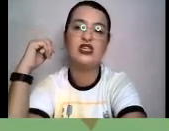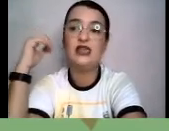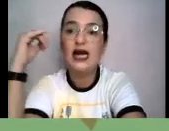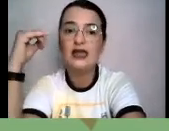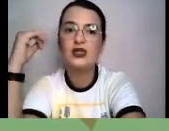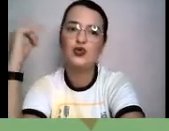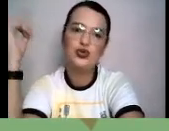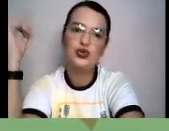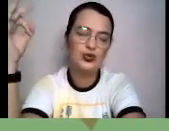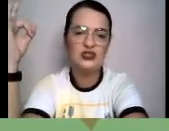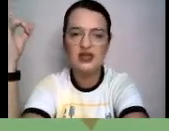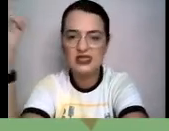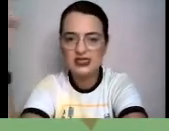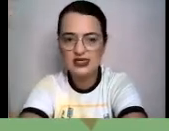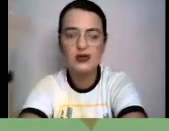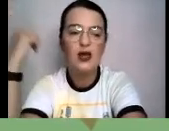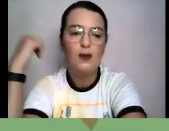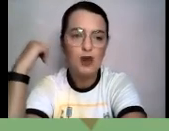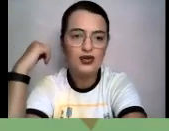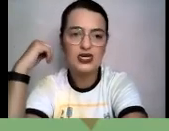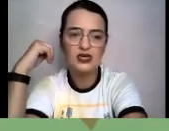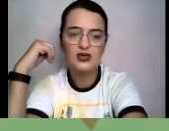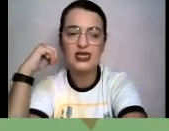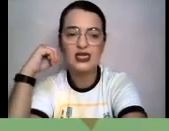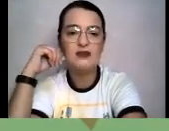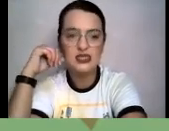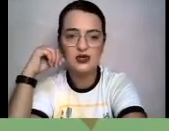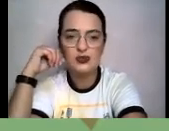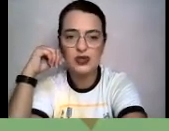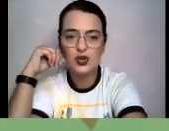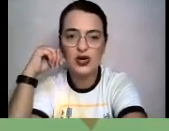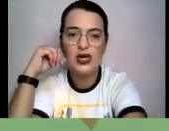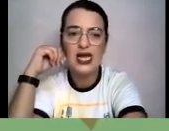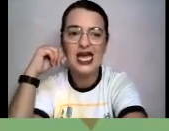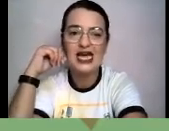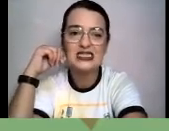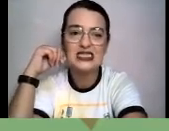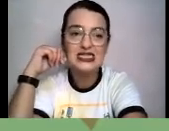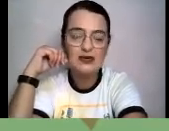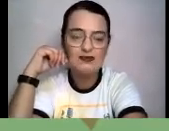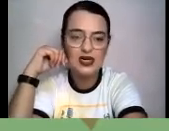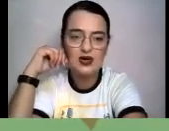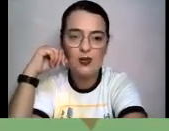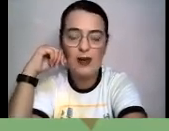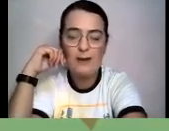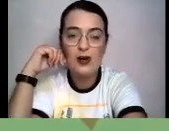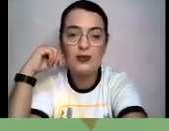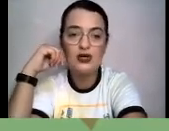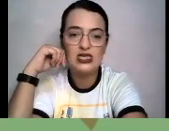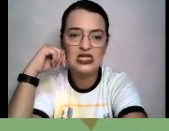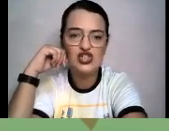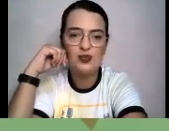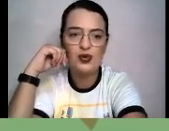de identidade, cultura, civilização. Portanto, além da dimensão espiritual, elas desempenham um